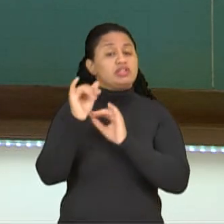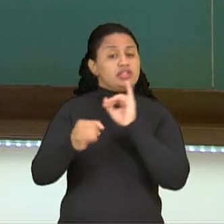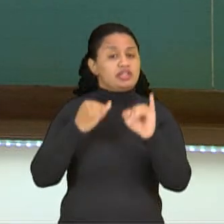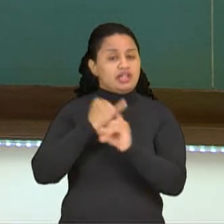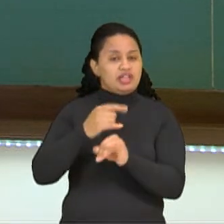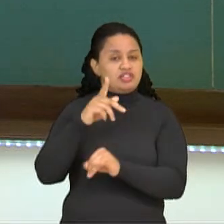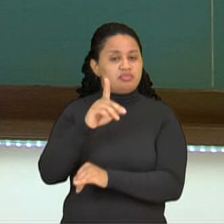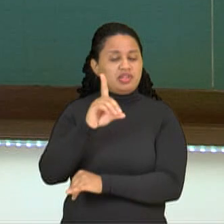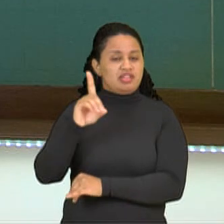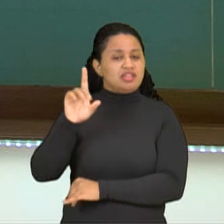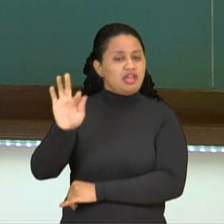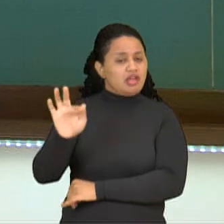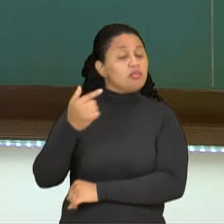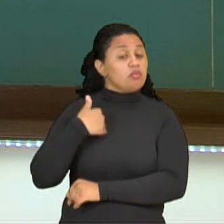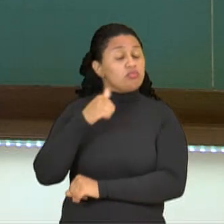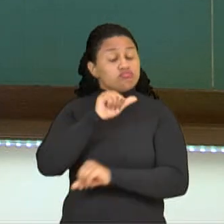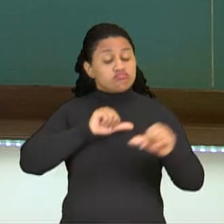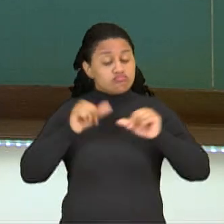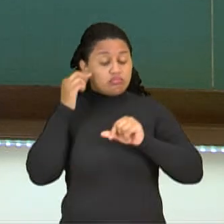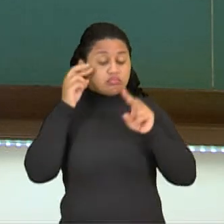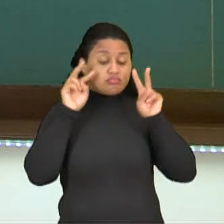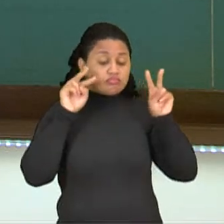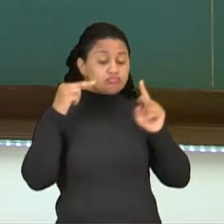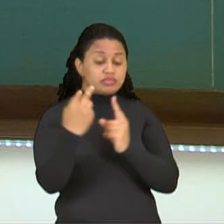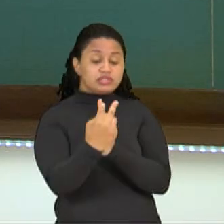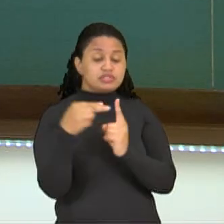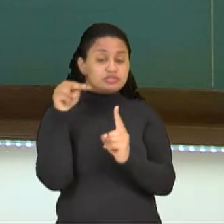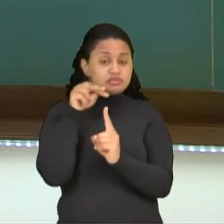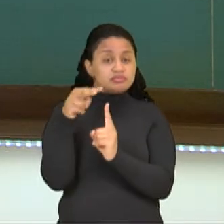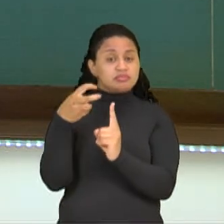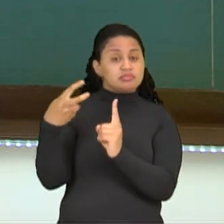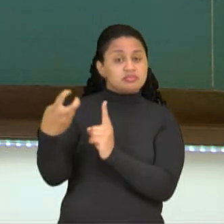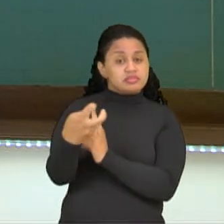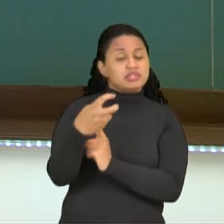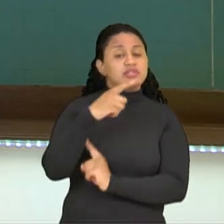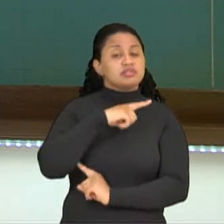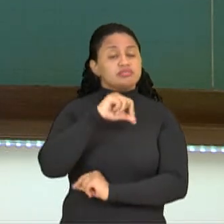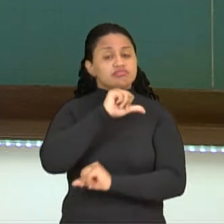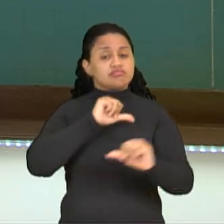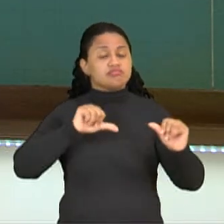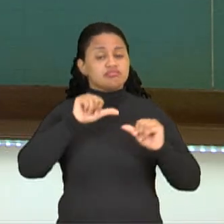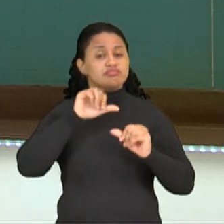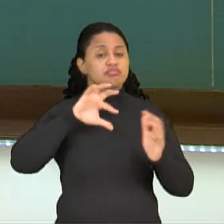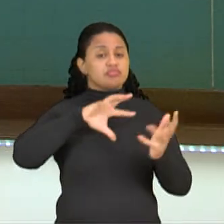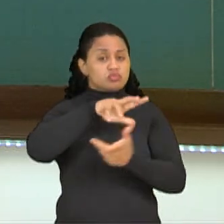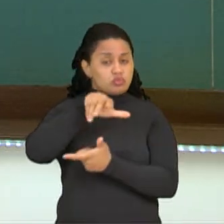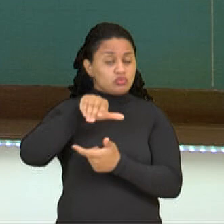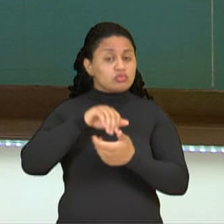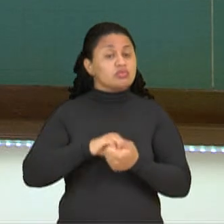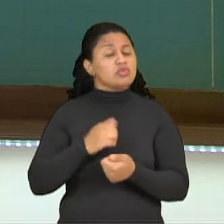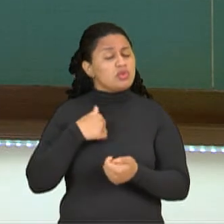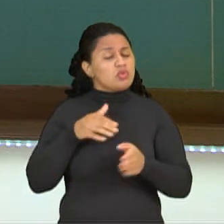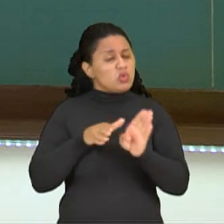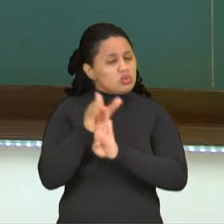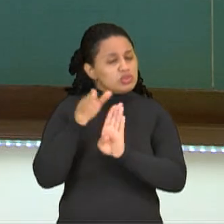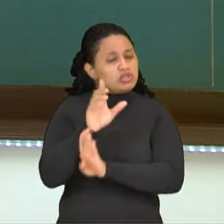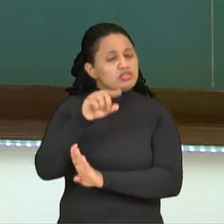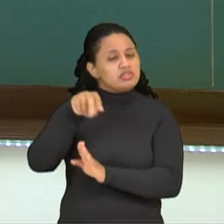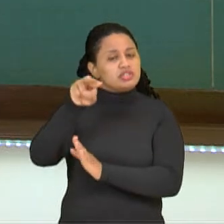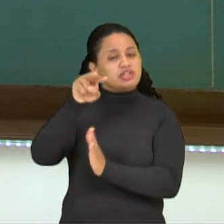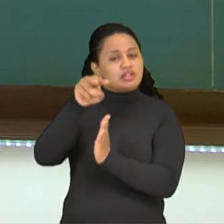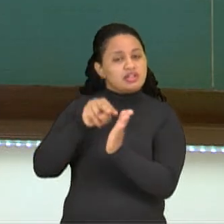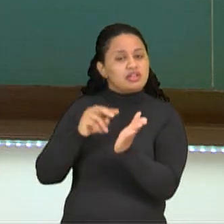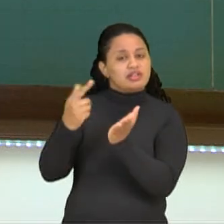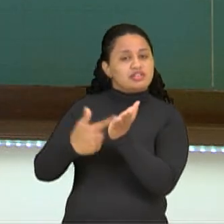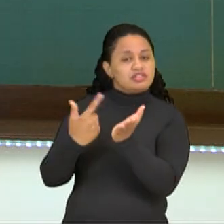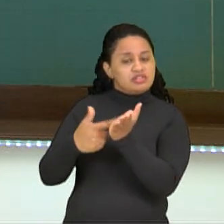que pode mudar sim a maneira que vocês veem o mundo. Eu sugiro com veemência que vocês leiam este livro. É